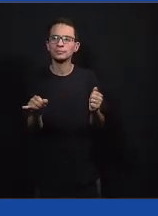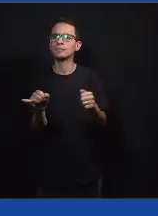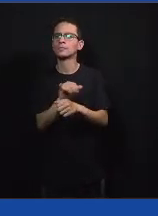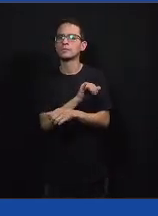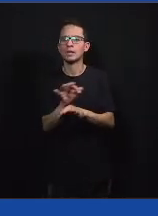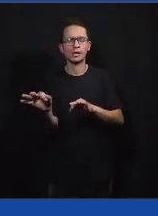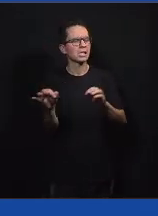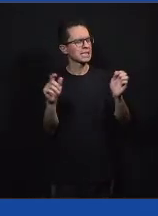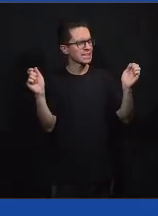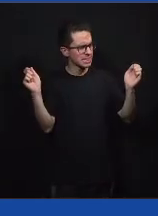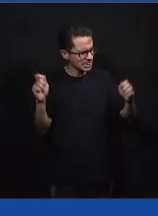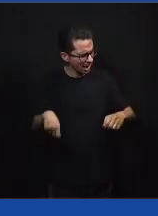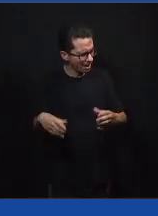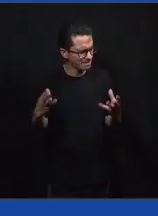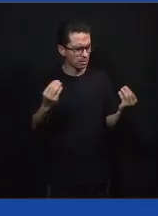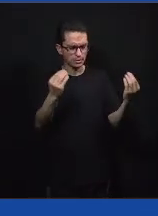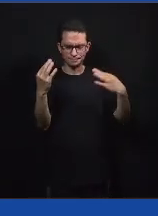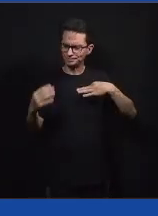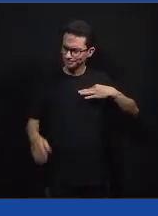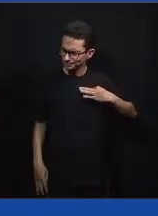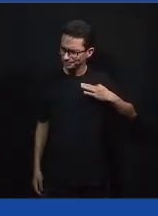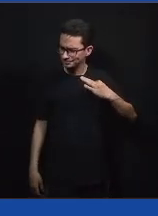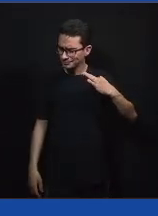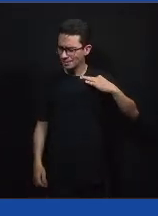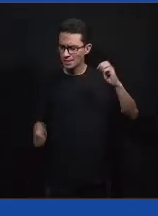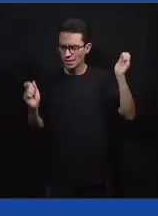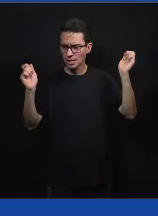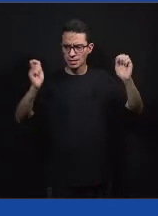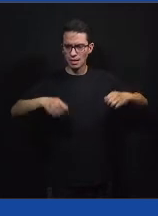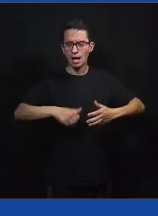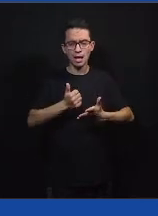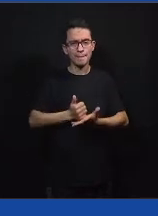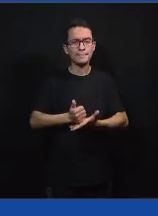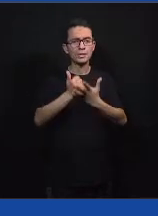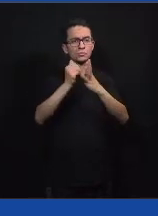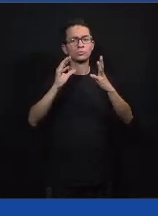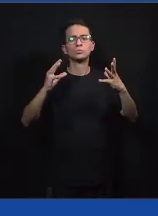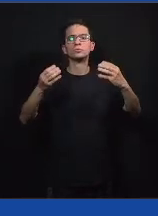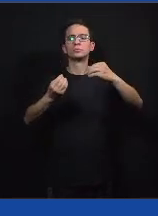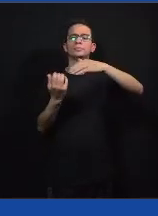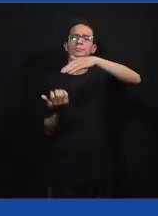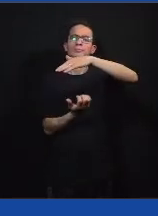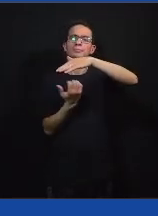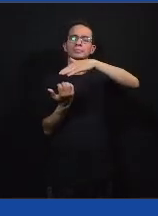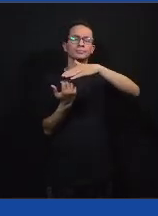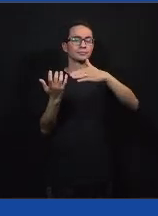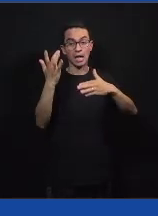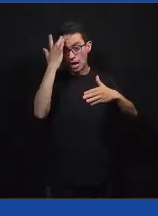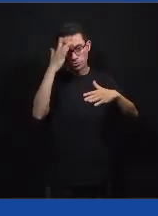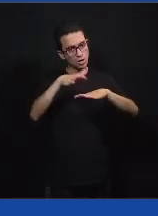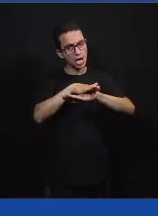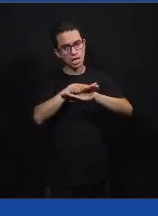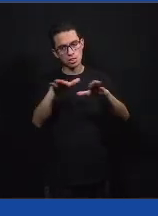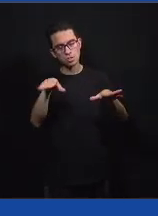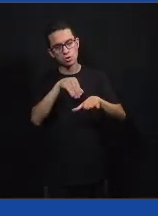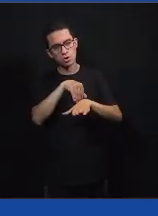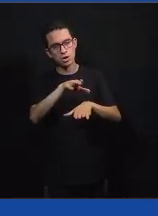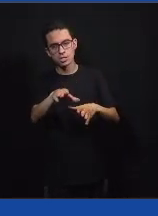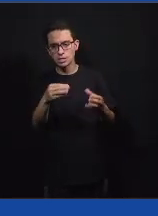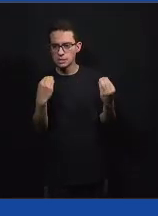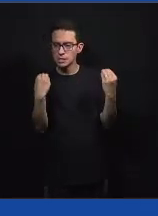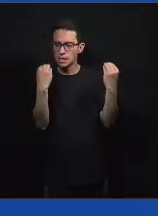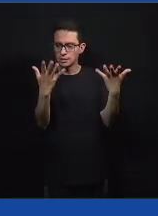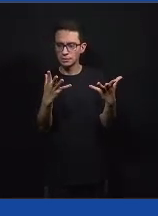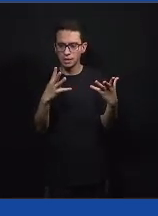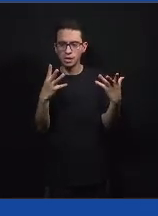super potente de jovens voluntários para apoiar as organizações da cidade bom acho que é essa minha contribuição bem um